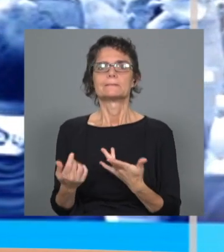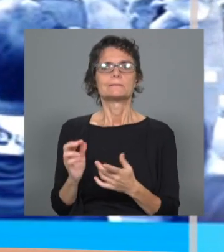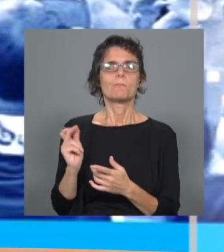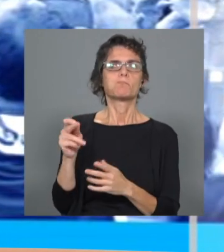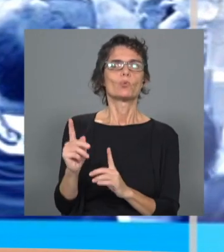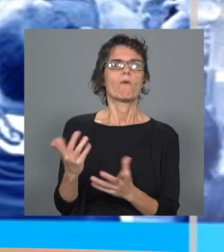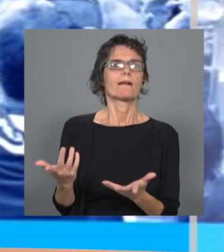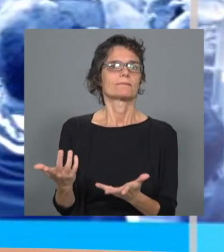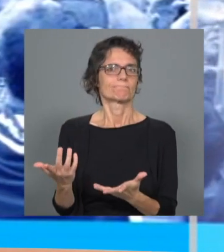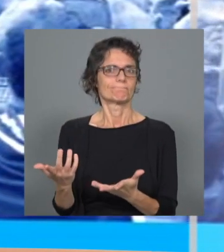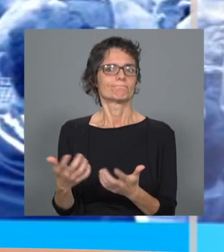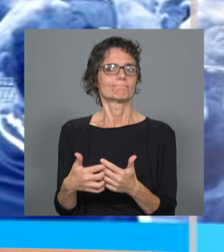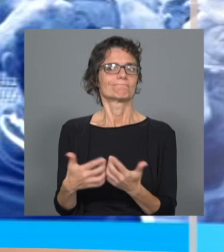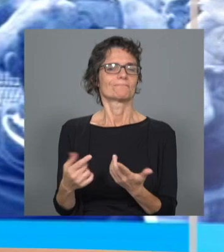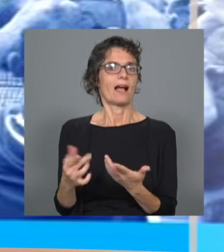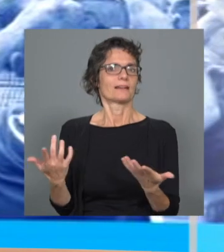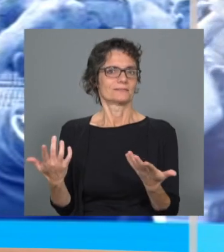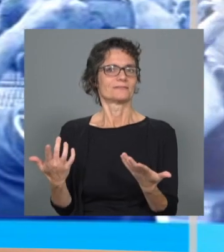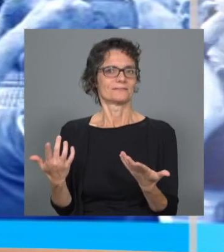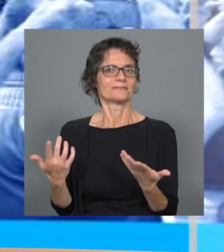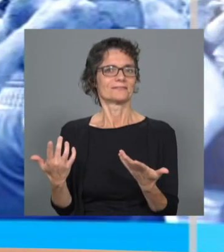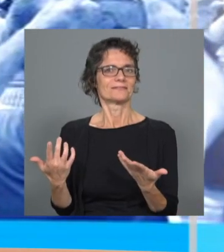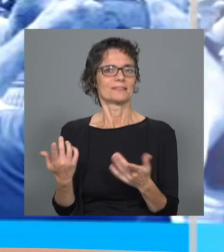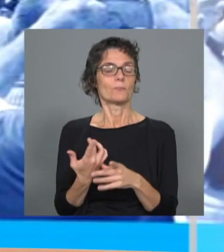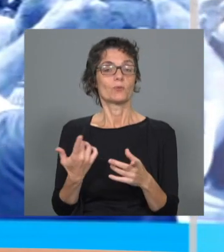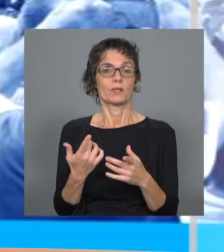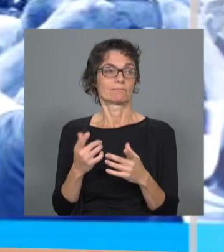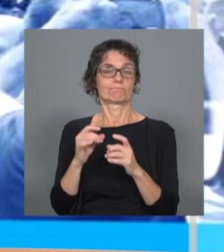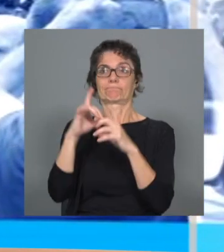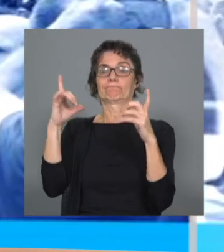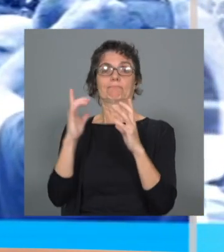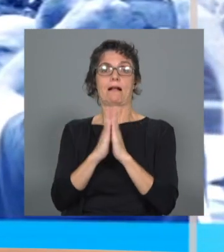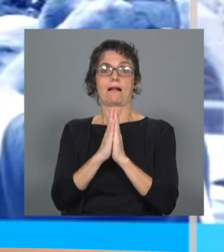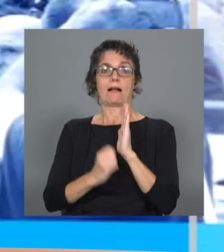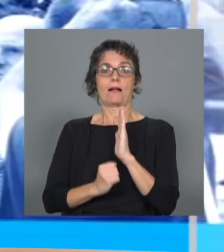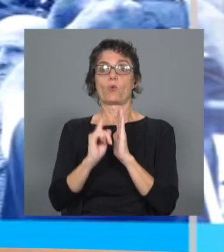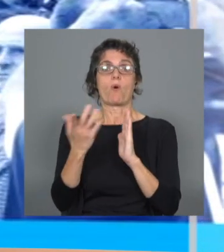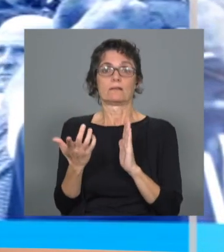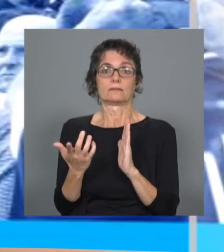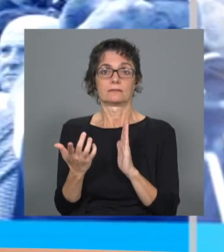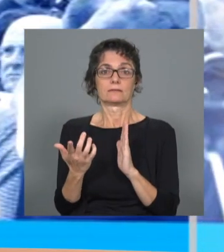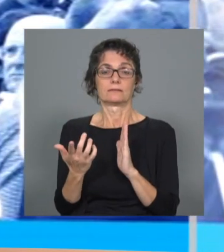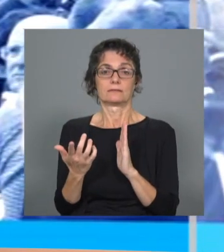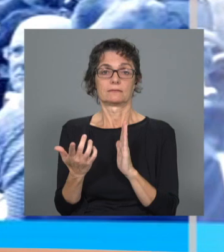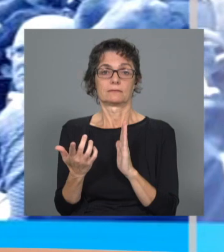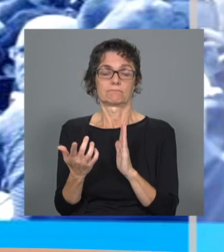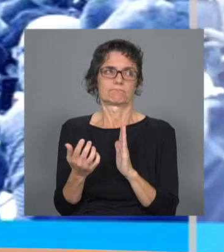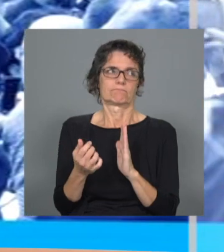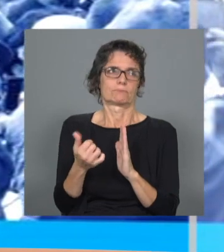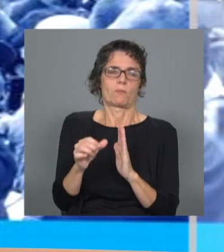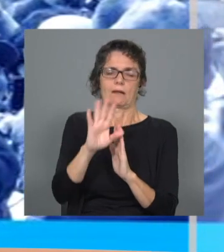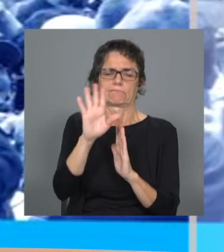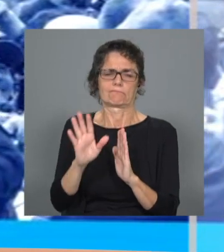deixa de ser curioso, porque a imagem habitual da Igreja Católica é a imagem menos ou mais correta, não quero entrar